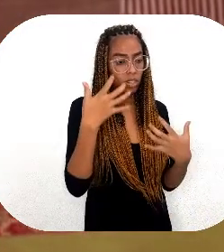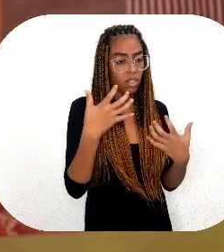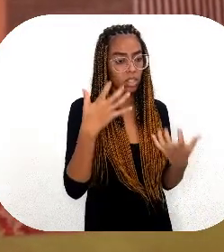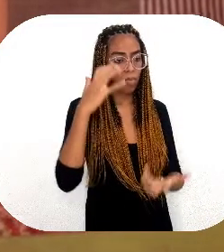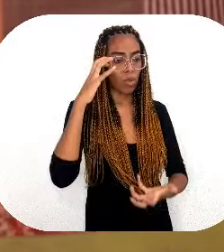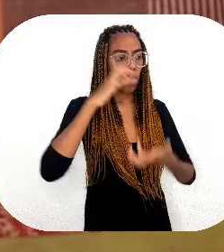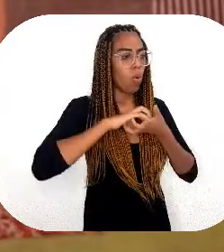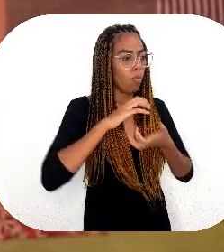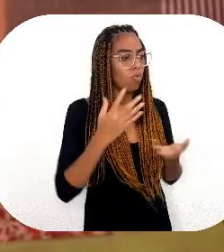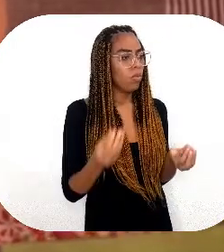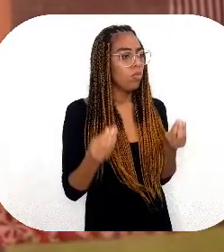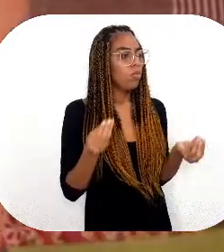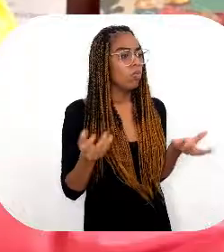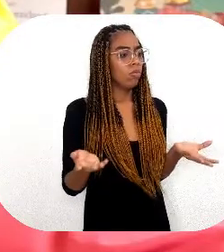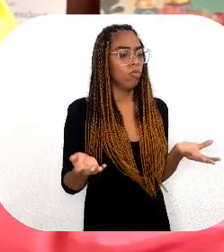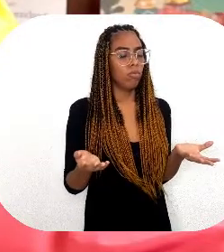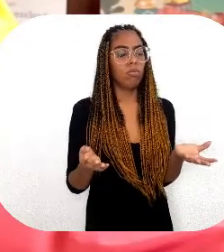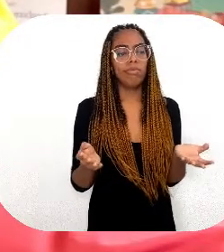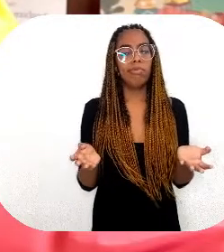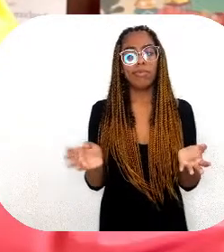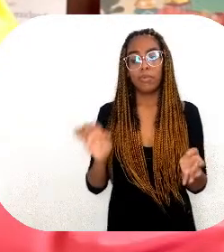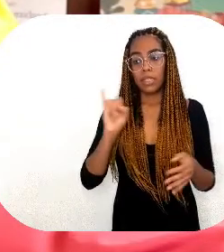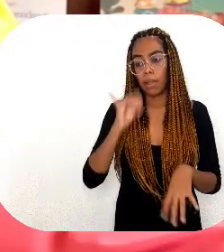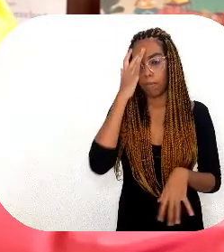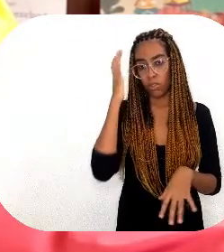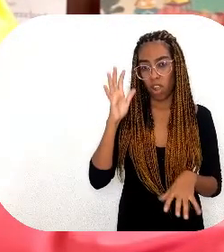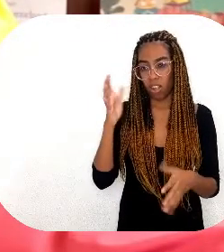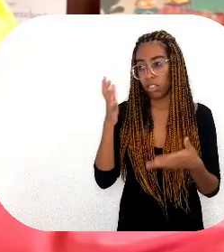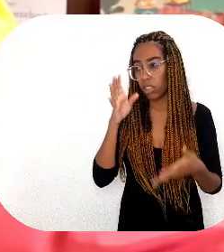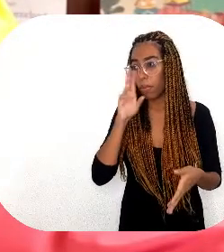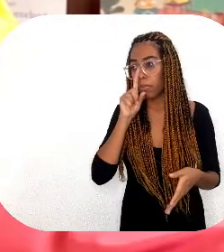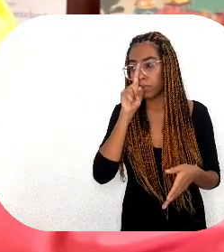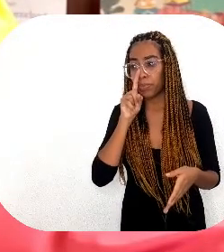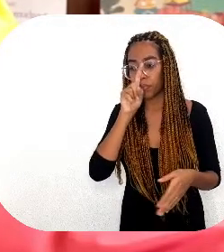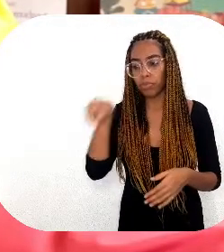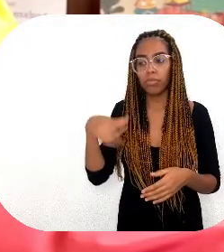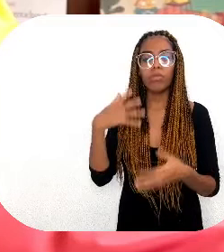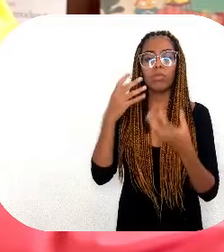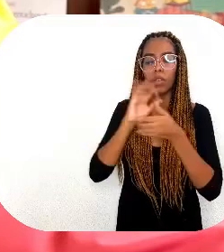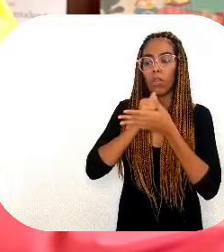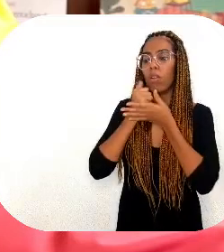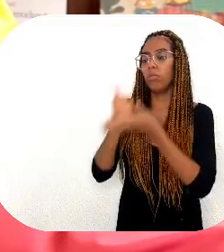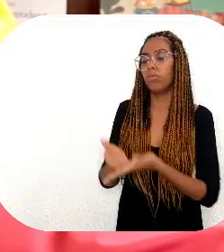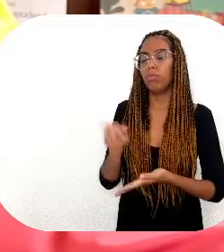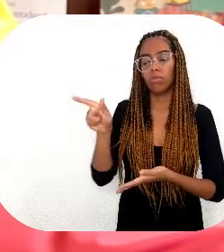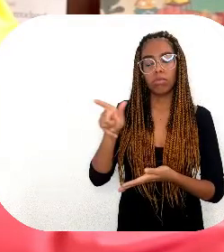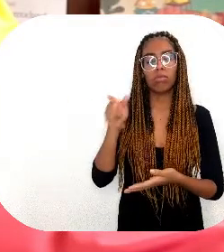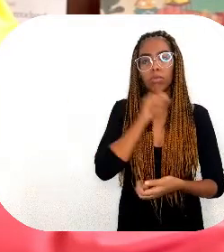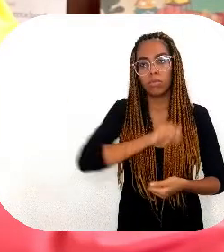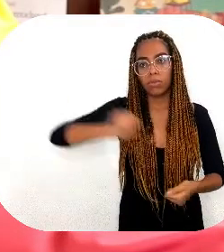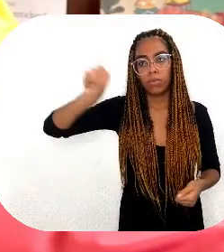Tá bom. Mas se alguém quiser comer, eu... Não, isso não vai acontecer. Mas se alguém se atrever, nem